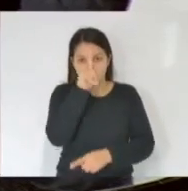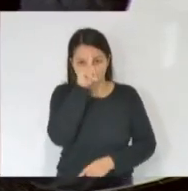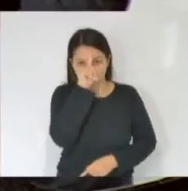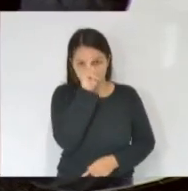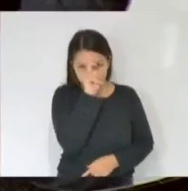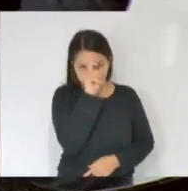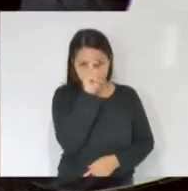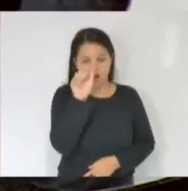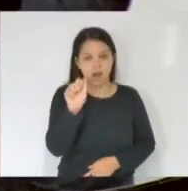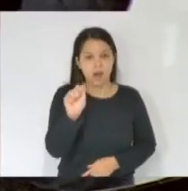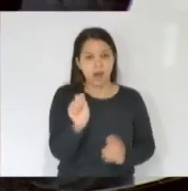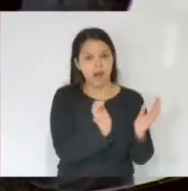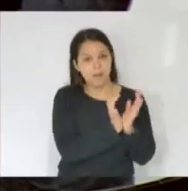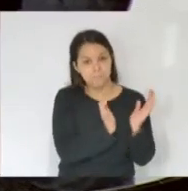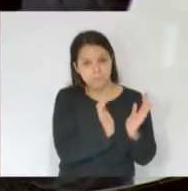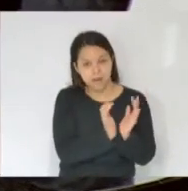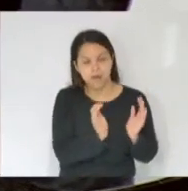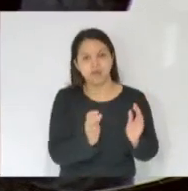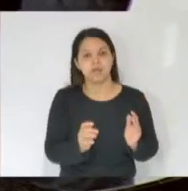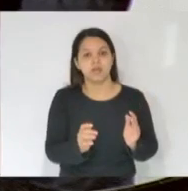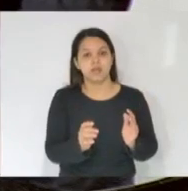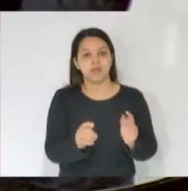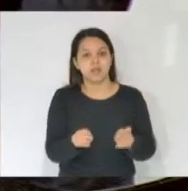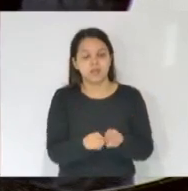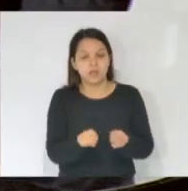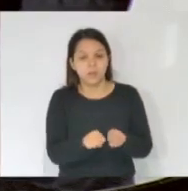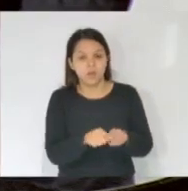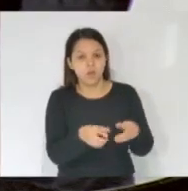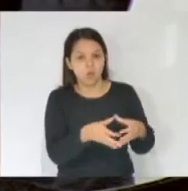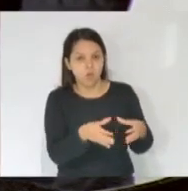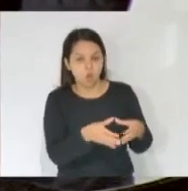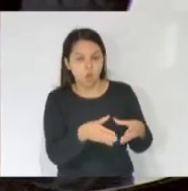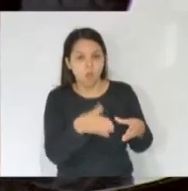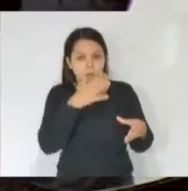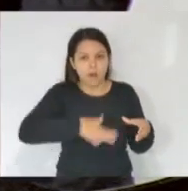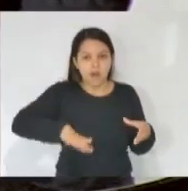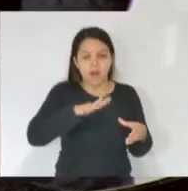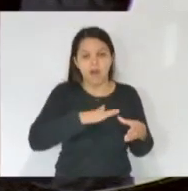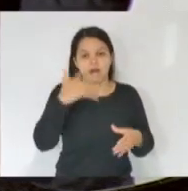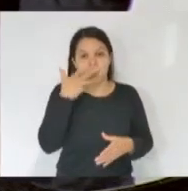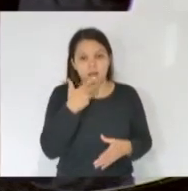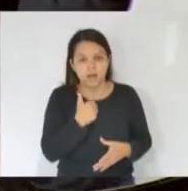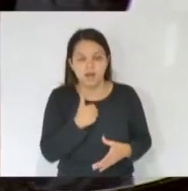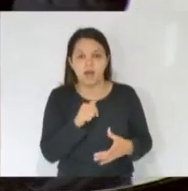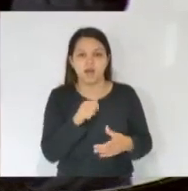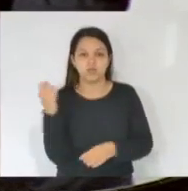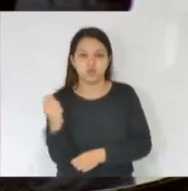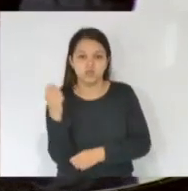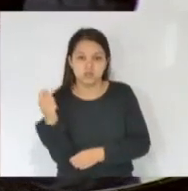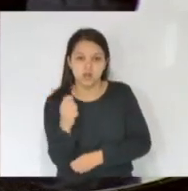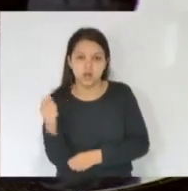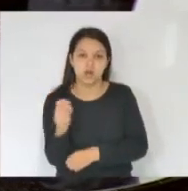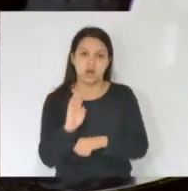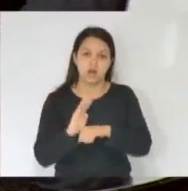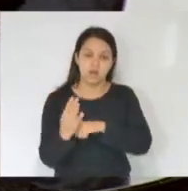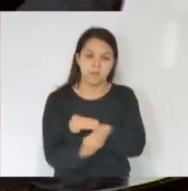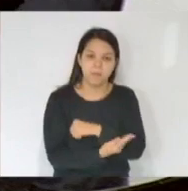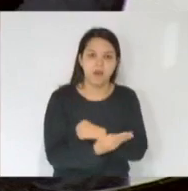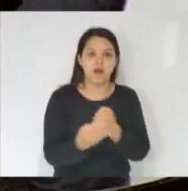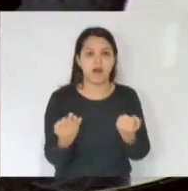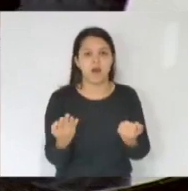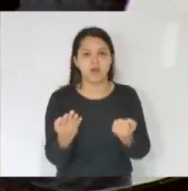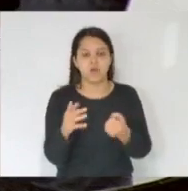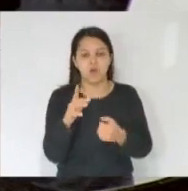a PAI, Paraíso da Criança, Associações de Bairros, Lions Club, Rotary.